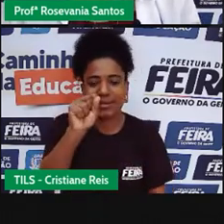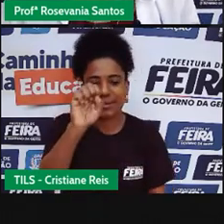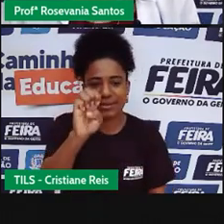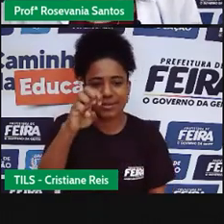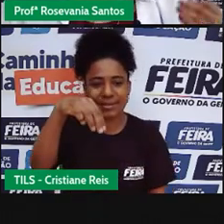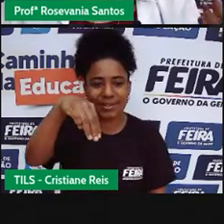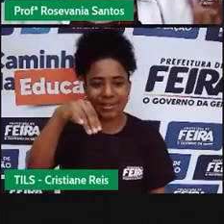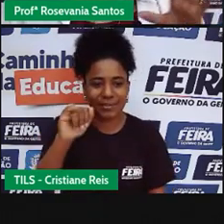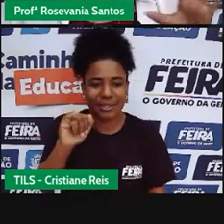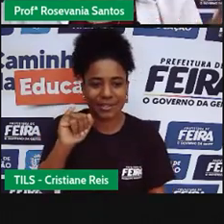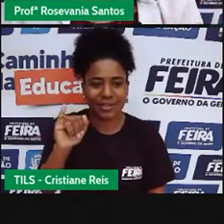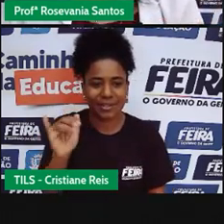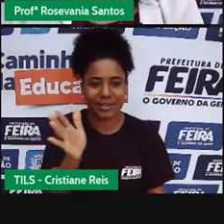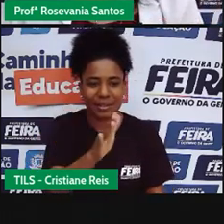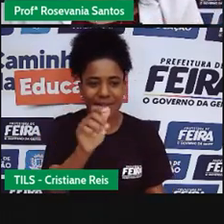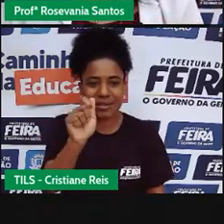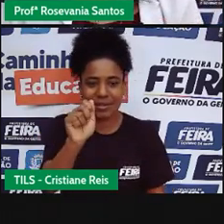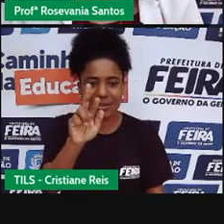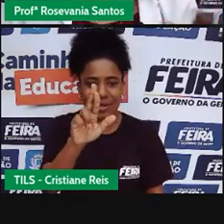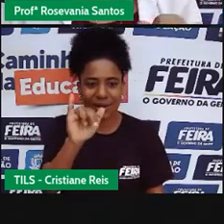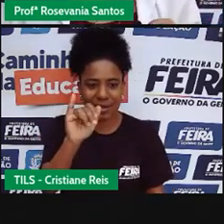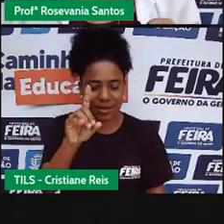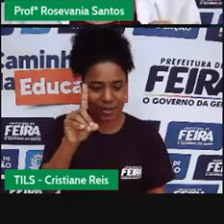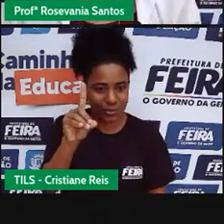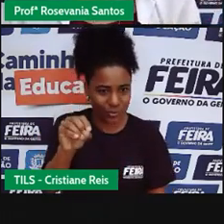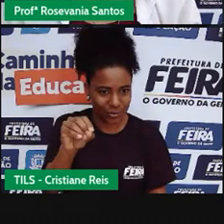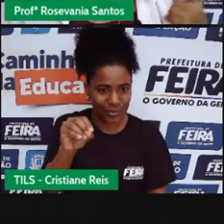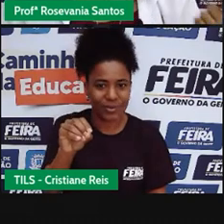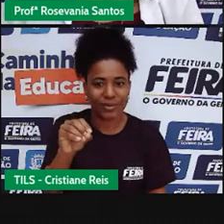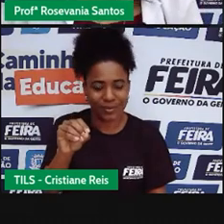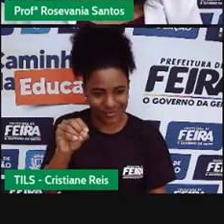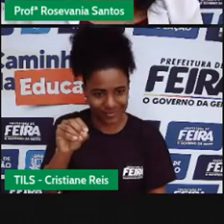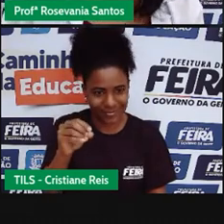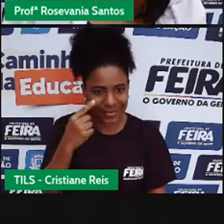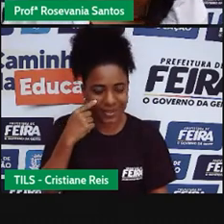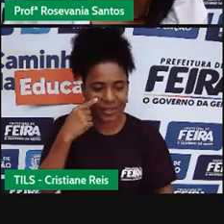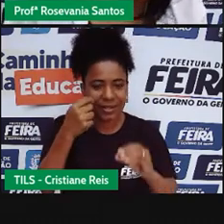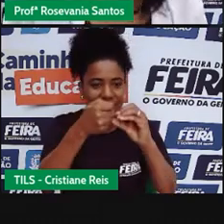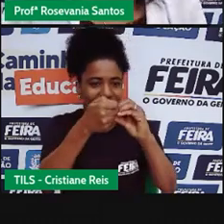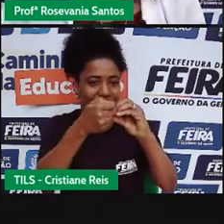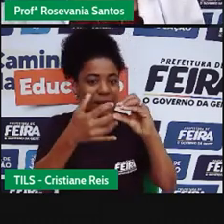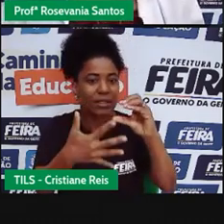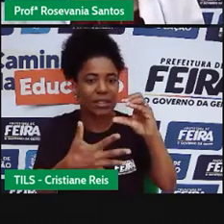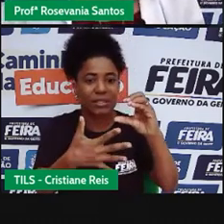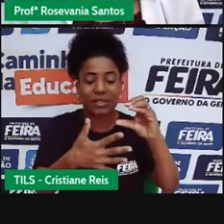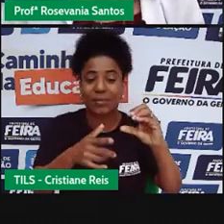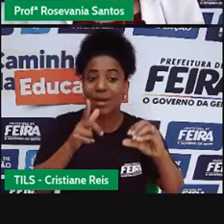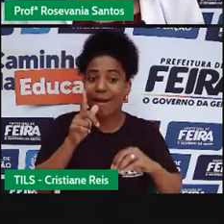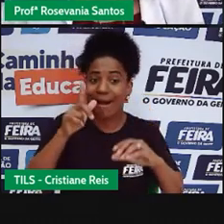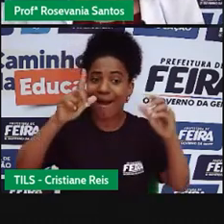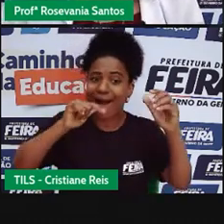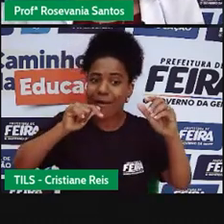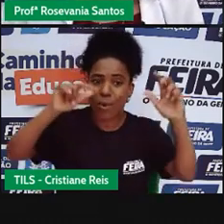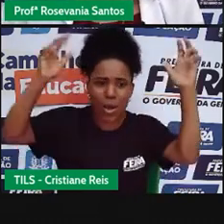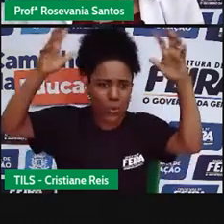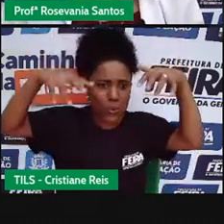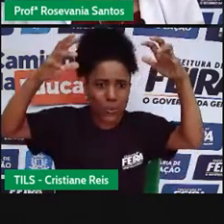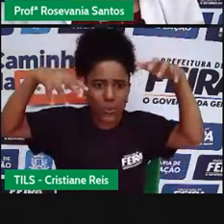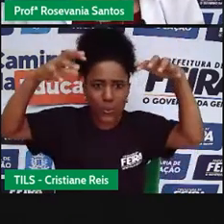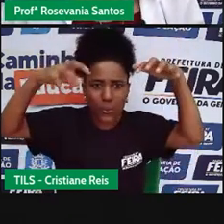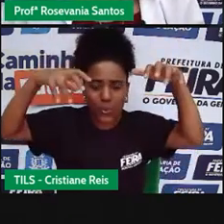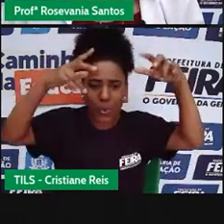Então, aí o que que acontece? Nós já observamos essas características com relação à quantidade de chuva. Bora ver agora as